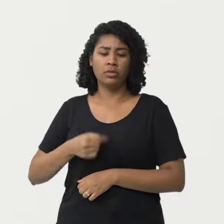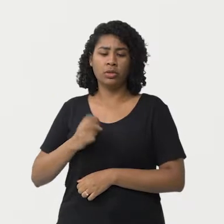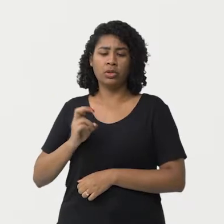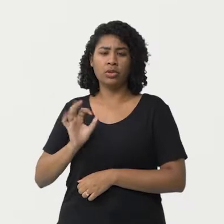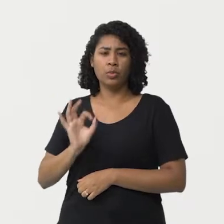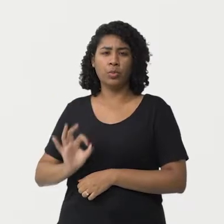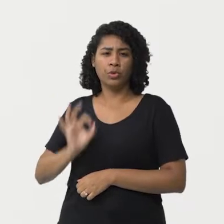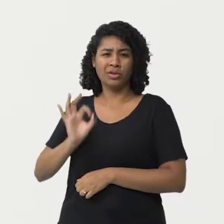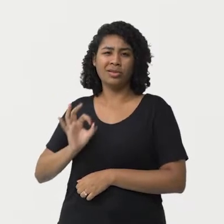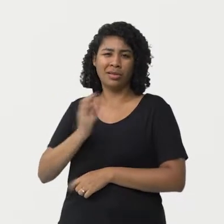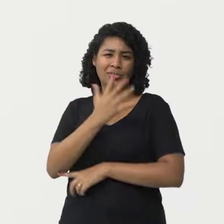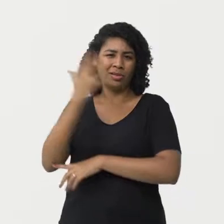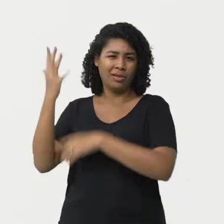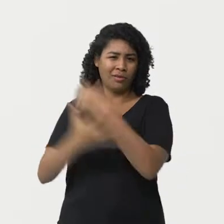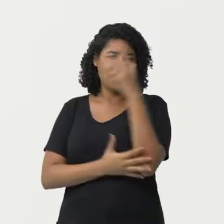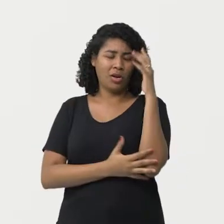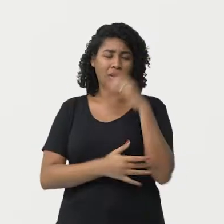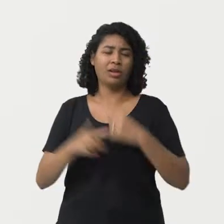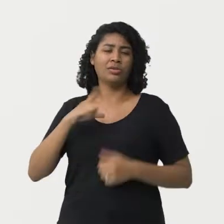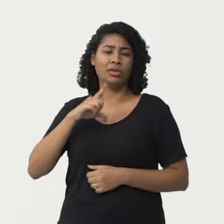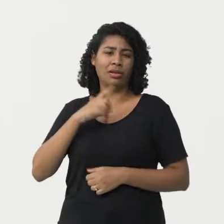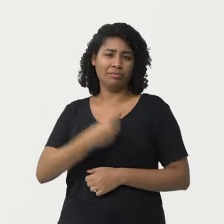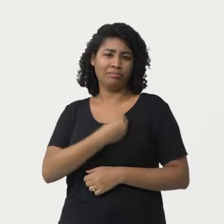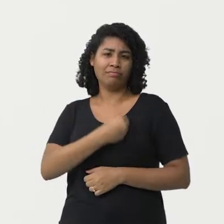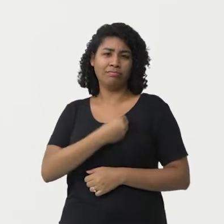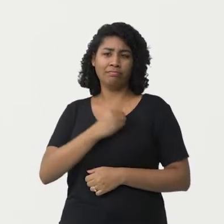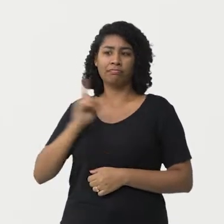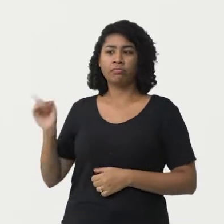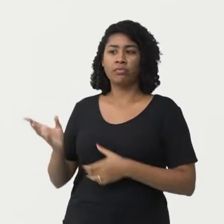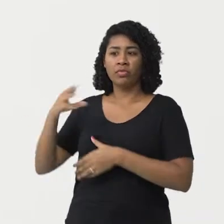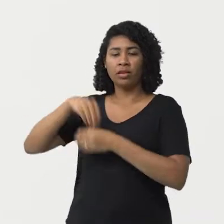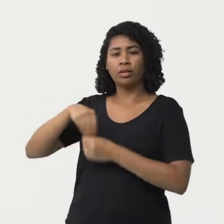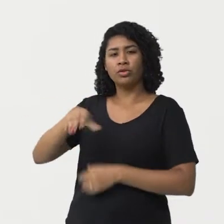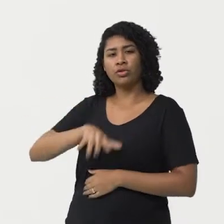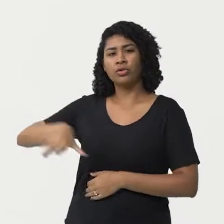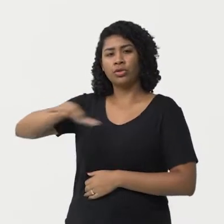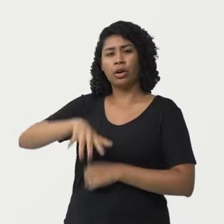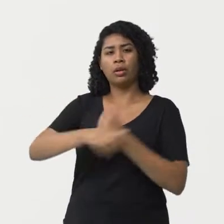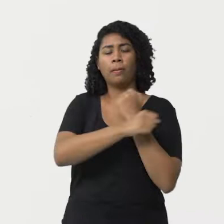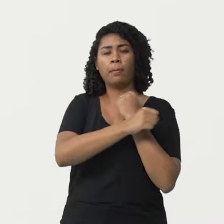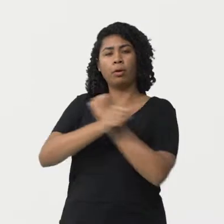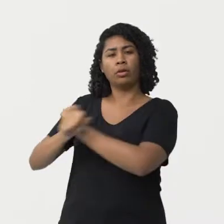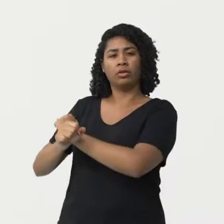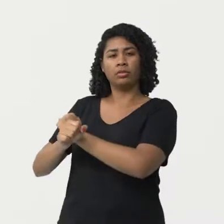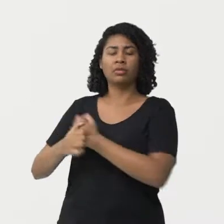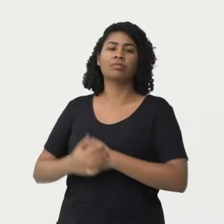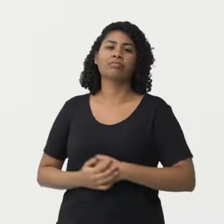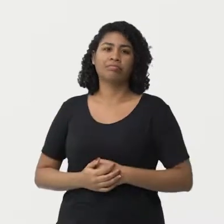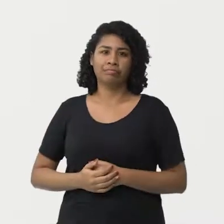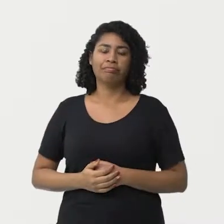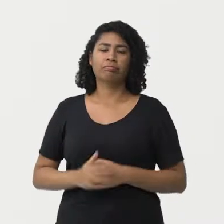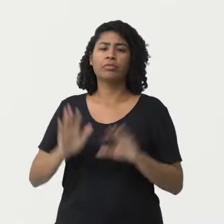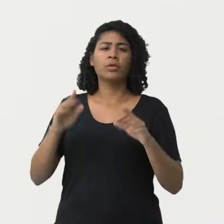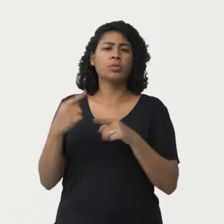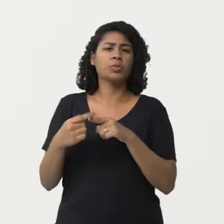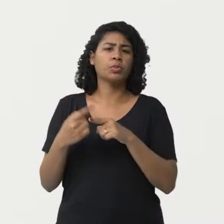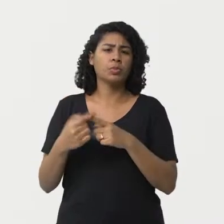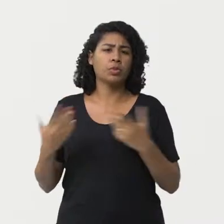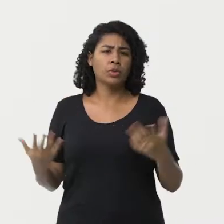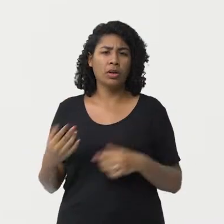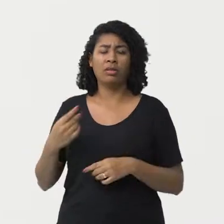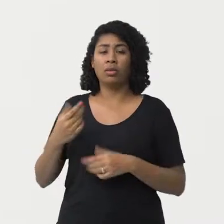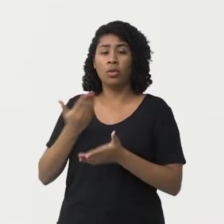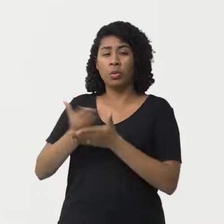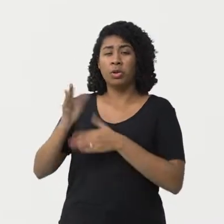8,5% dessa mata original e ela vai estar dentro das APAs, né, as áreas de proteção ambiental. Porque essa